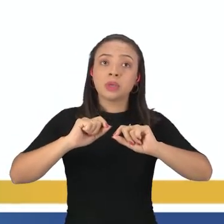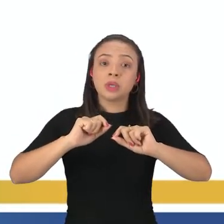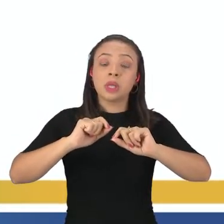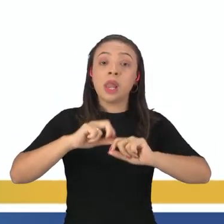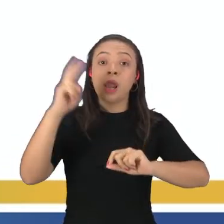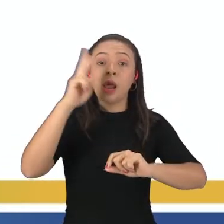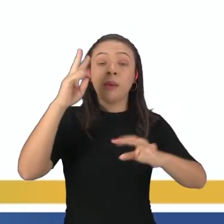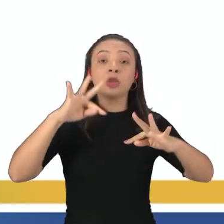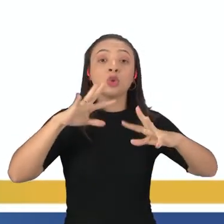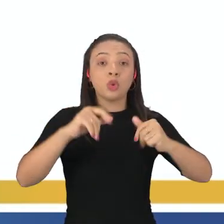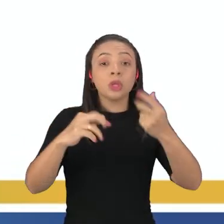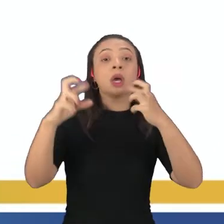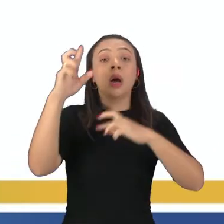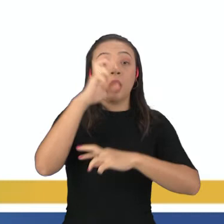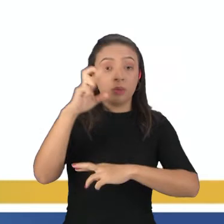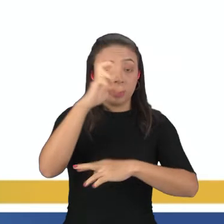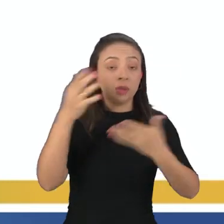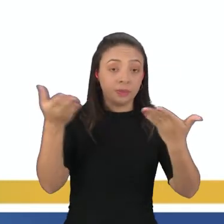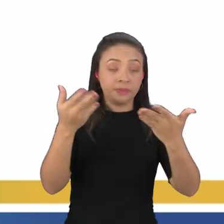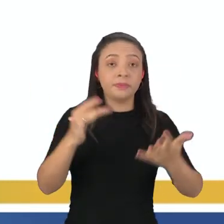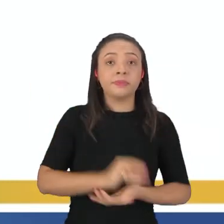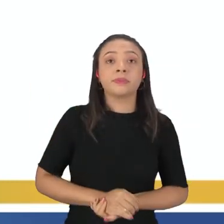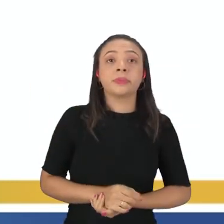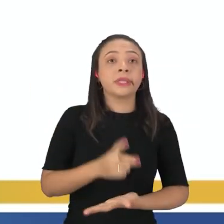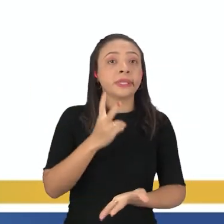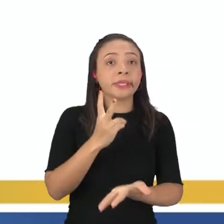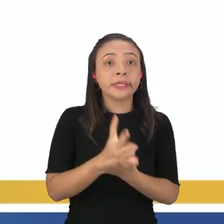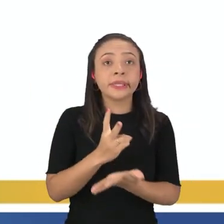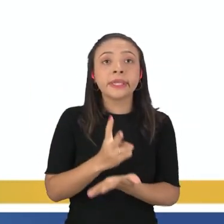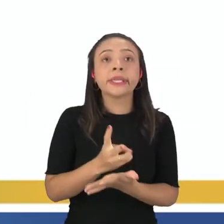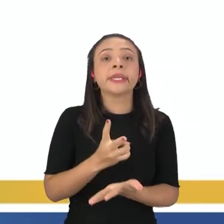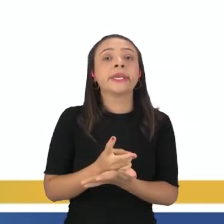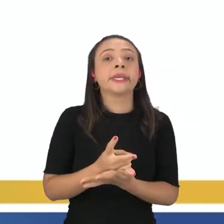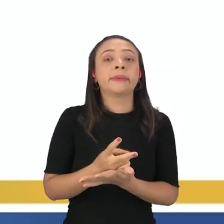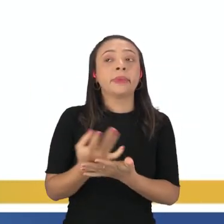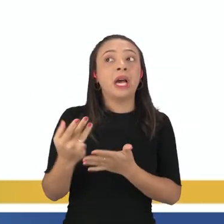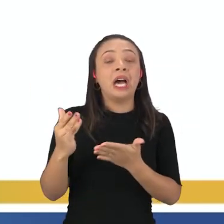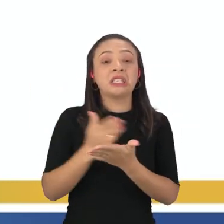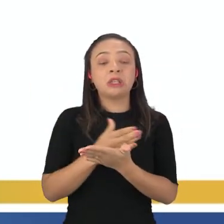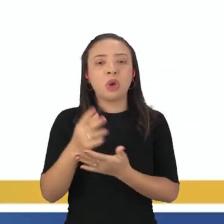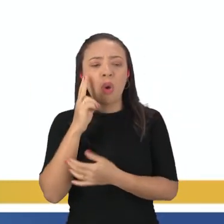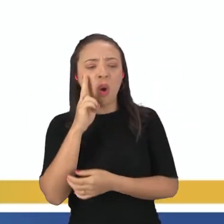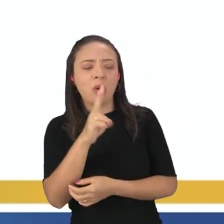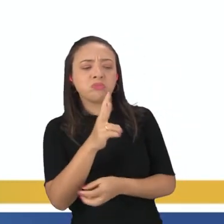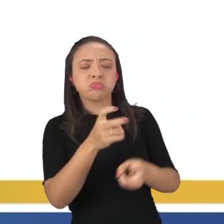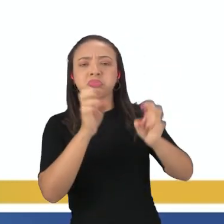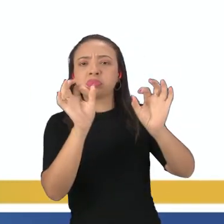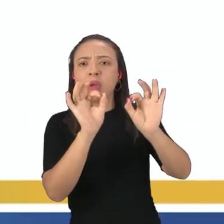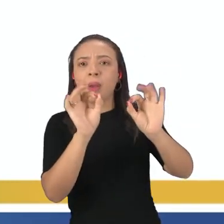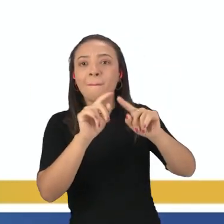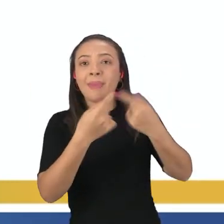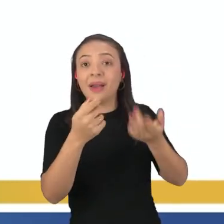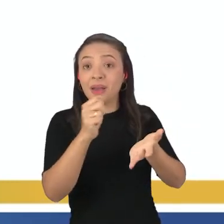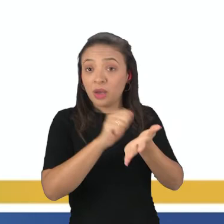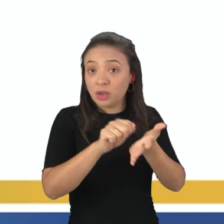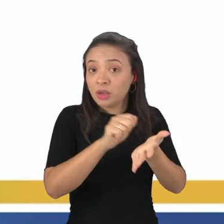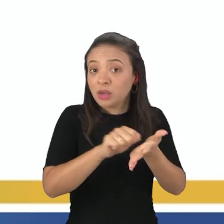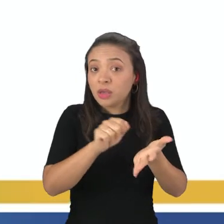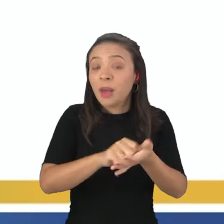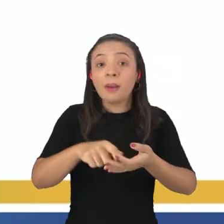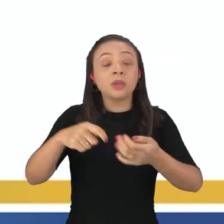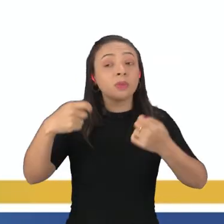essas observações que diariamente passam desapercebidas, só que na hora da escrita